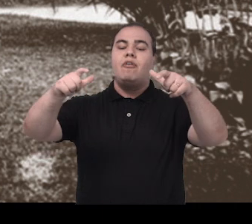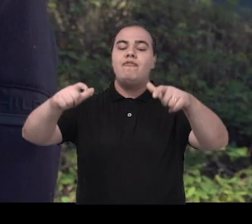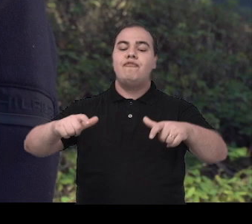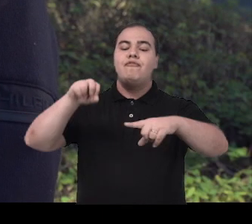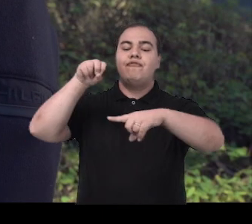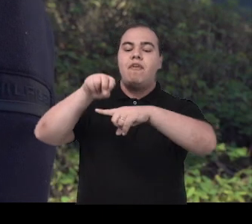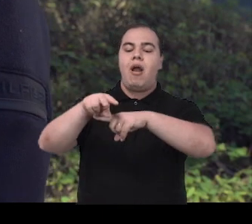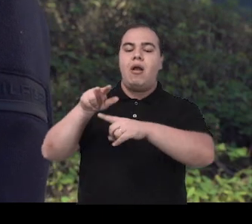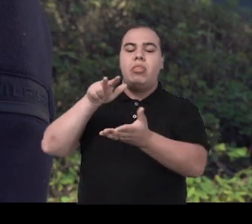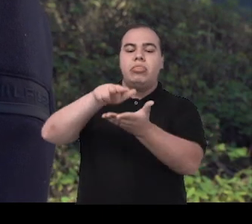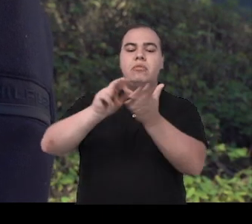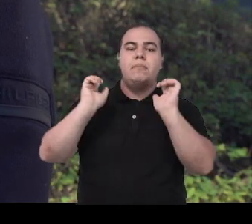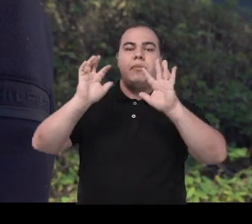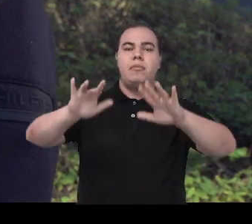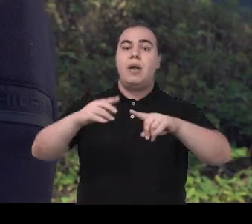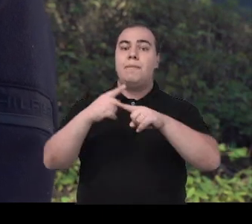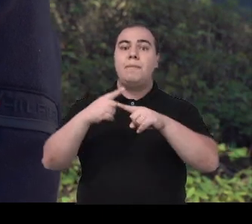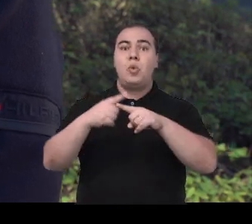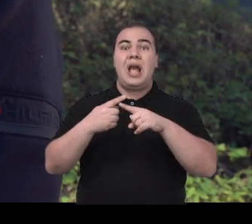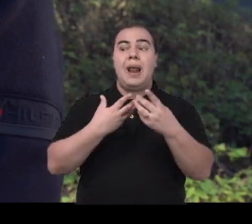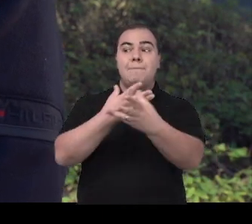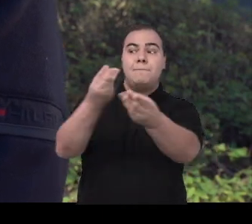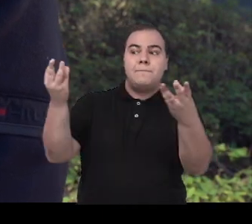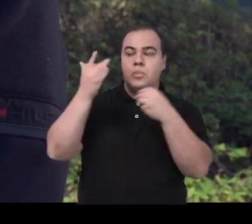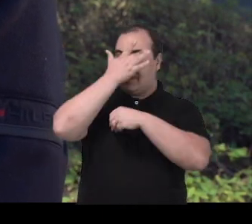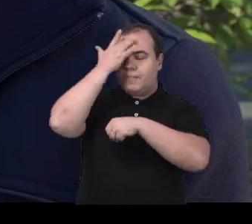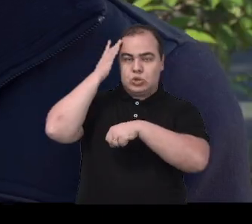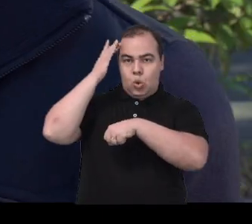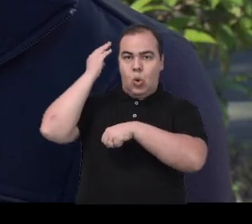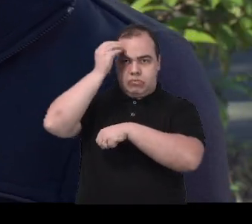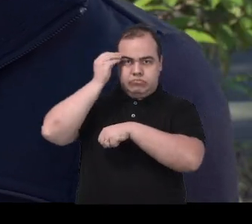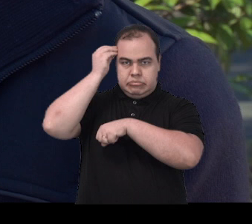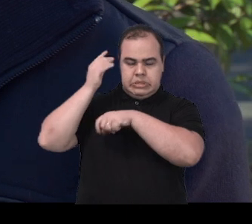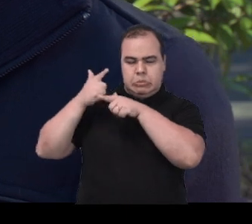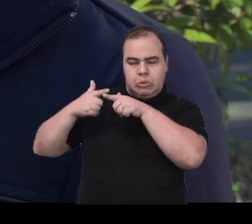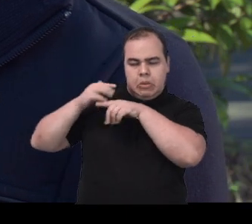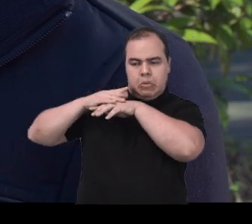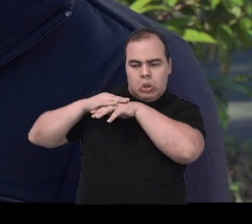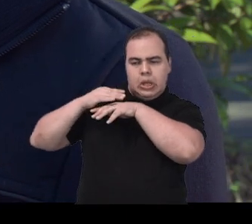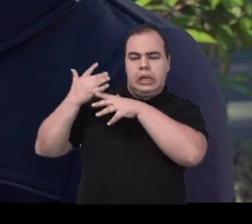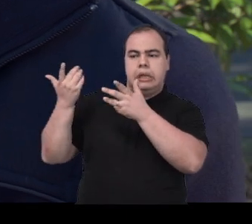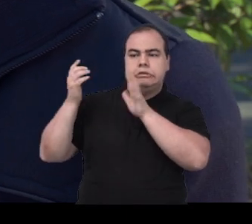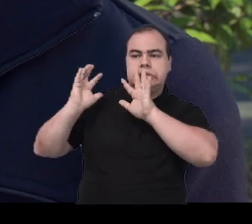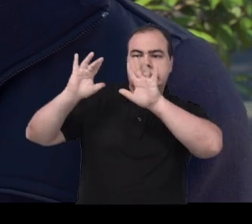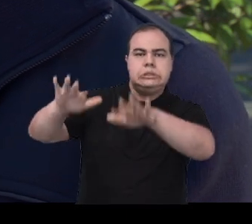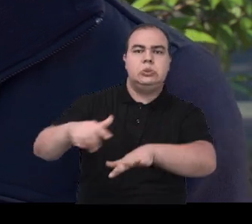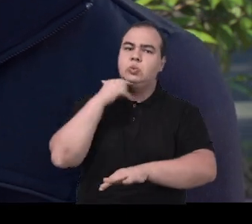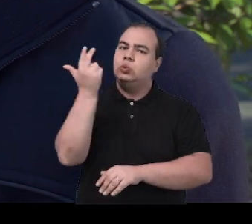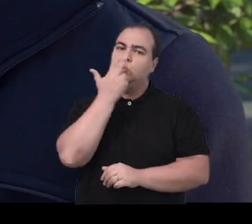existiam vaga, porque a demanda era muito maior que a disponibilidade de vagas. Alguns filântropos reuniram e, com